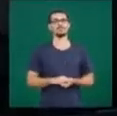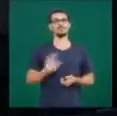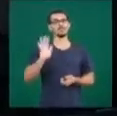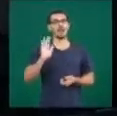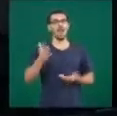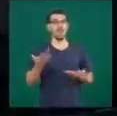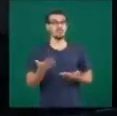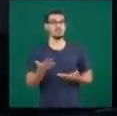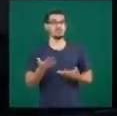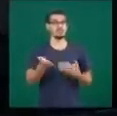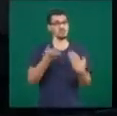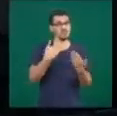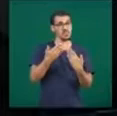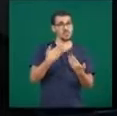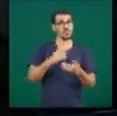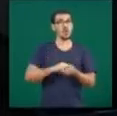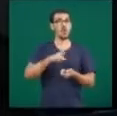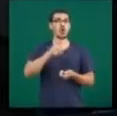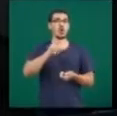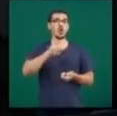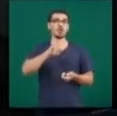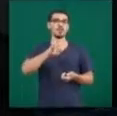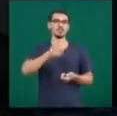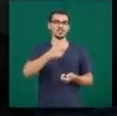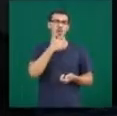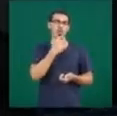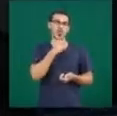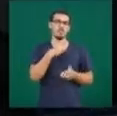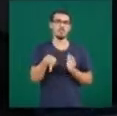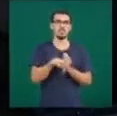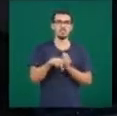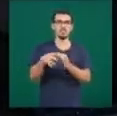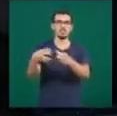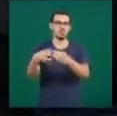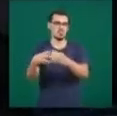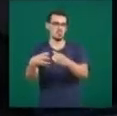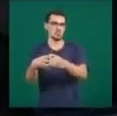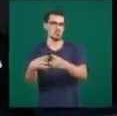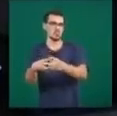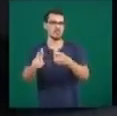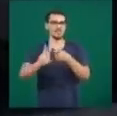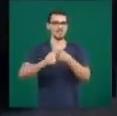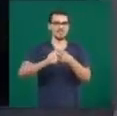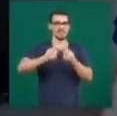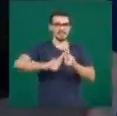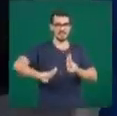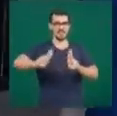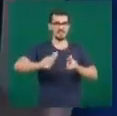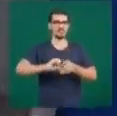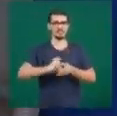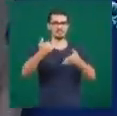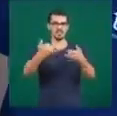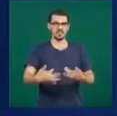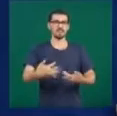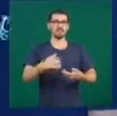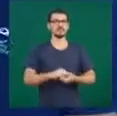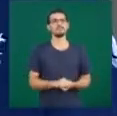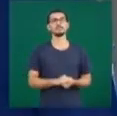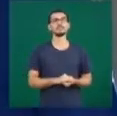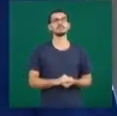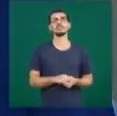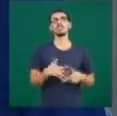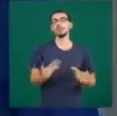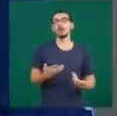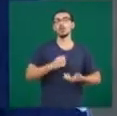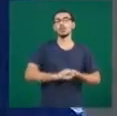da Silva Borges, que é membro do PET da Medicina Veterinária da UFO. Ele vai dar mais informações para a gente sobre esse evento. Roger, na verdade, vocês estão trazendo esse